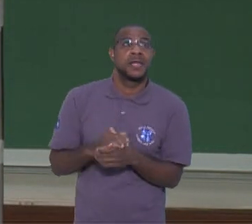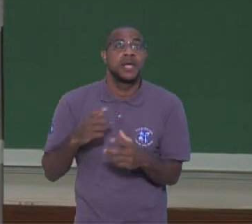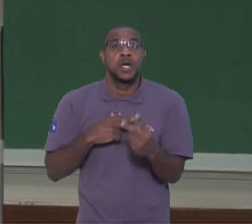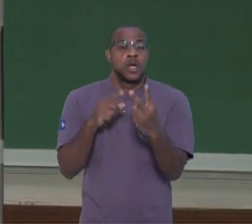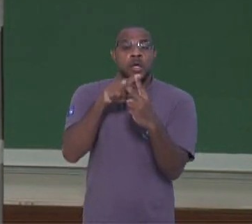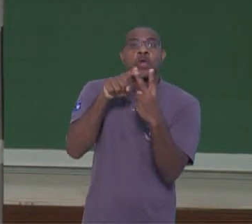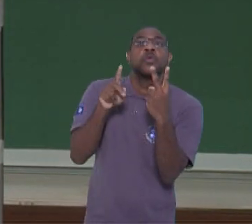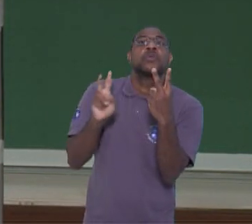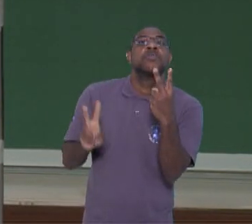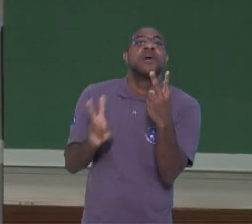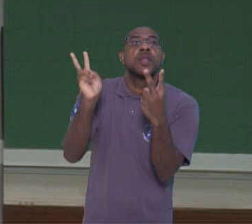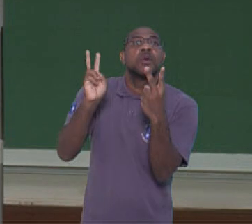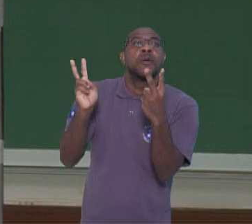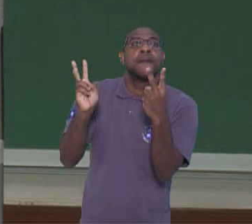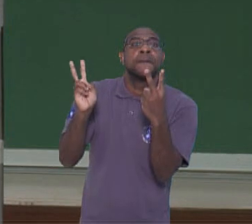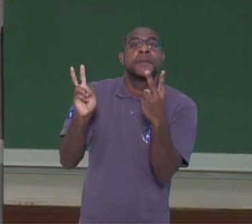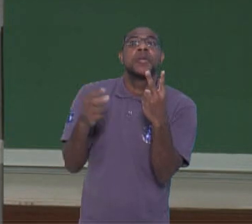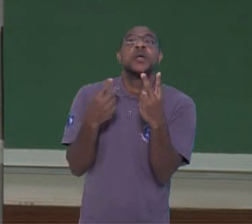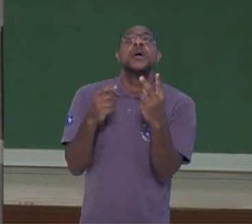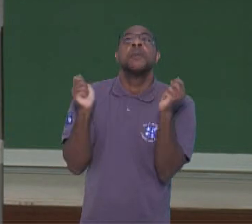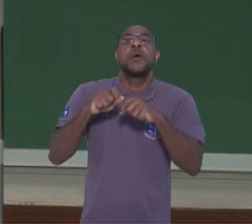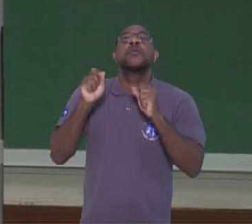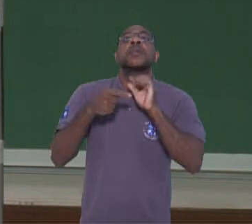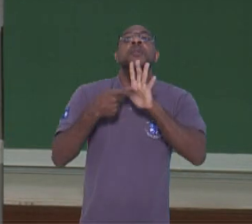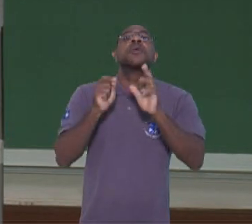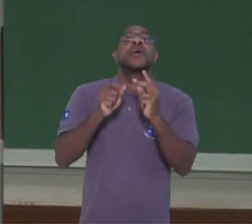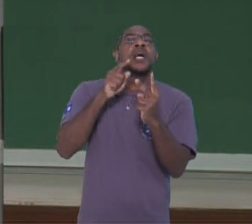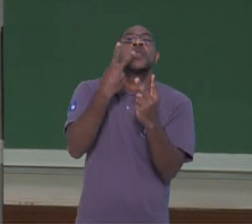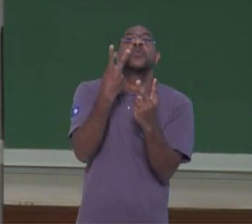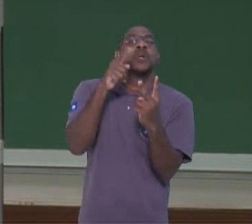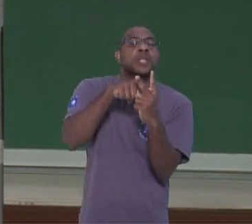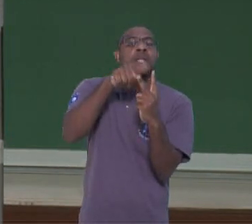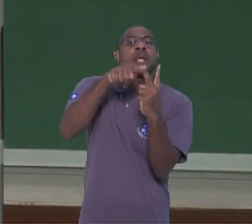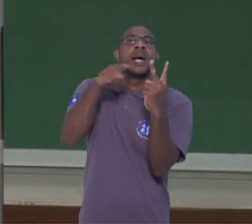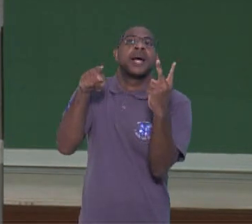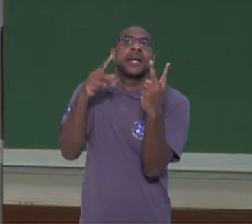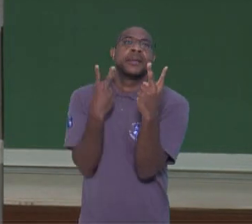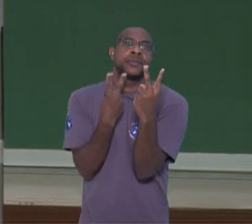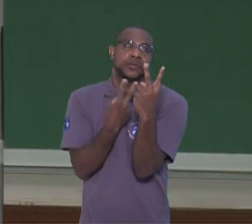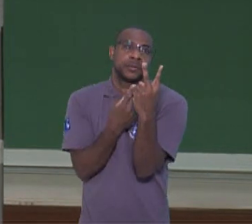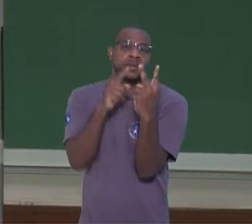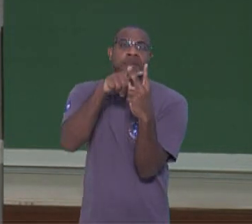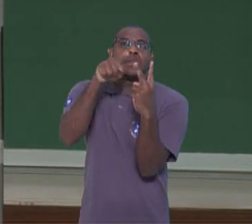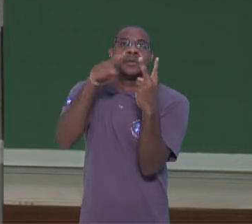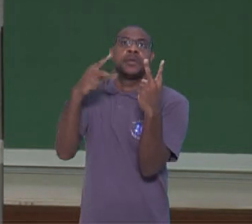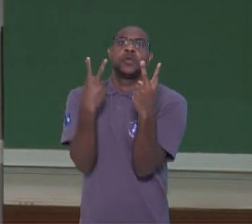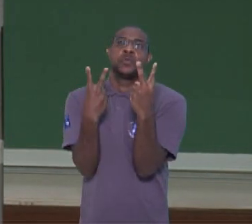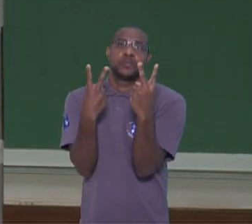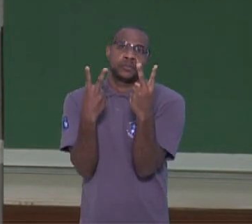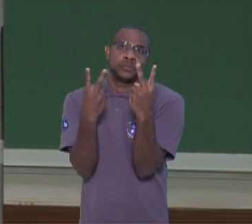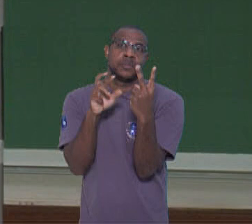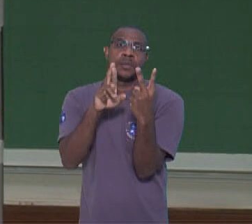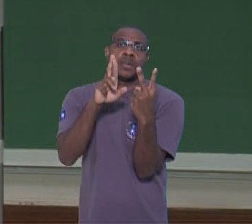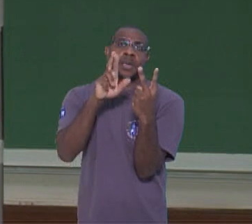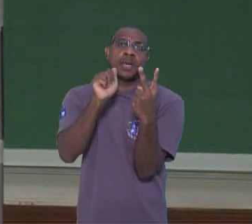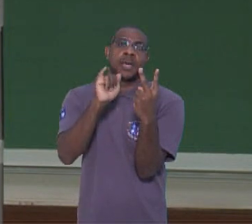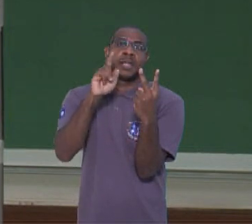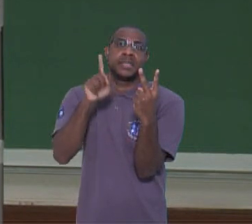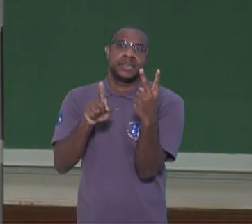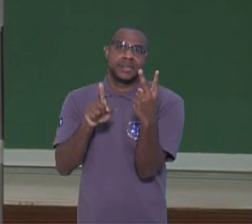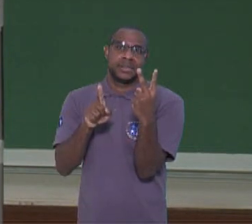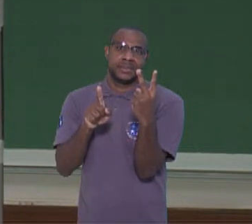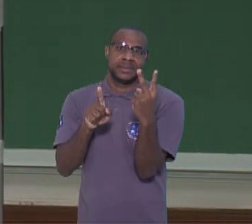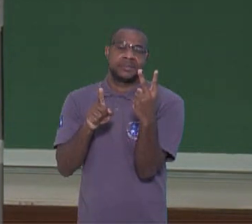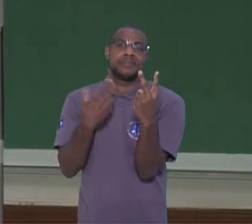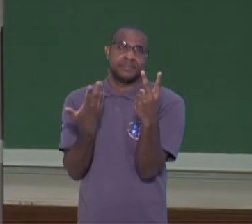fala dois valores, eu posso falar duas raízes. É a mesma coisa, dois valores, duas raízes. Ok? Legal? Entendido isso? Então